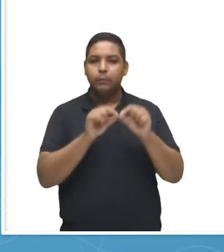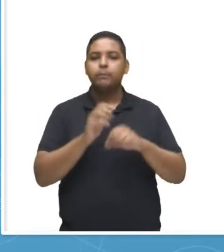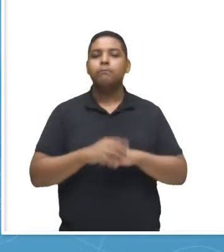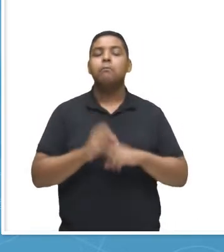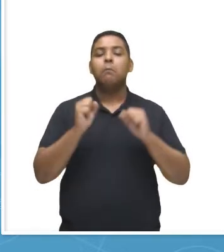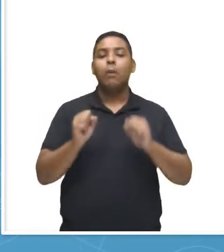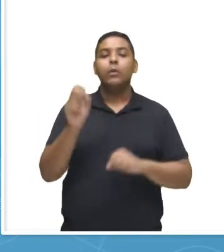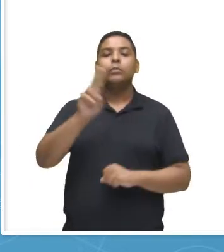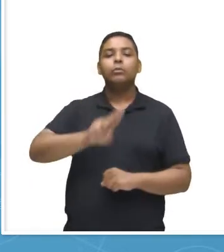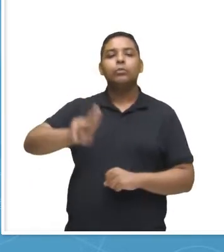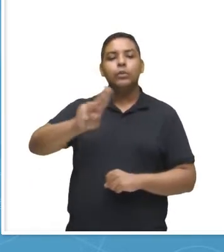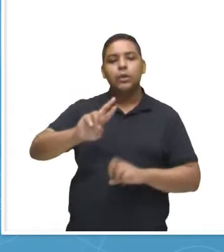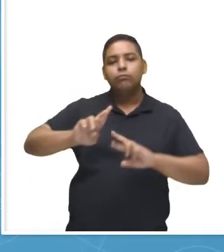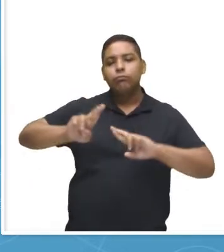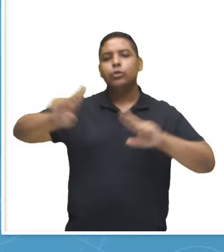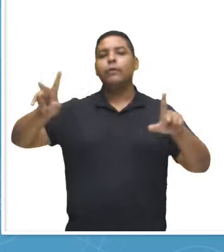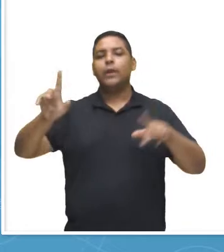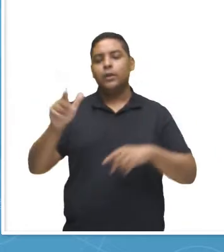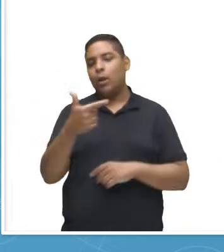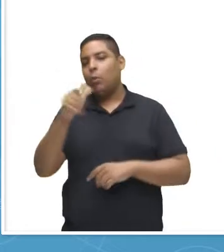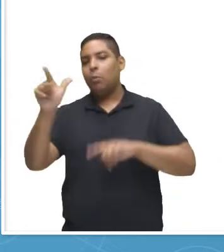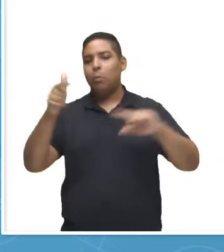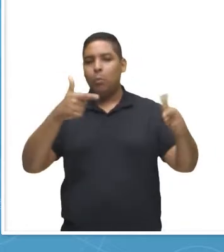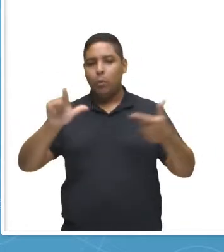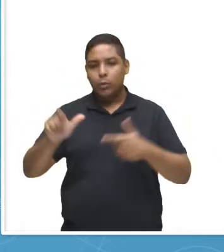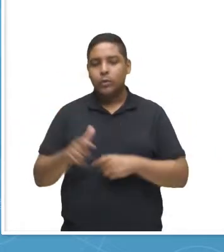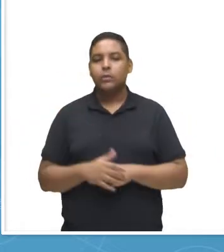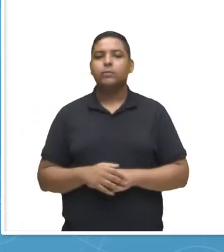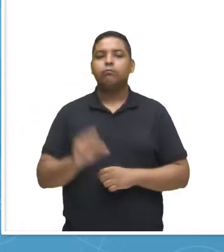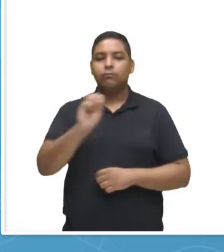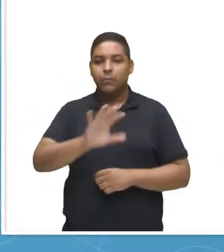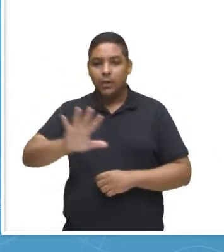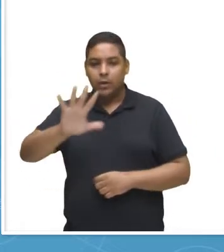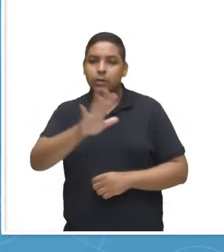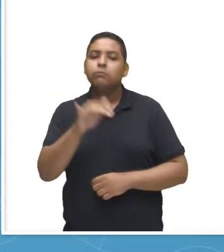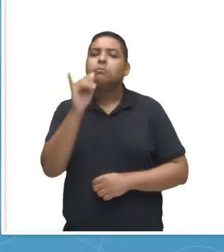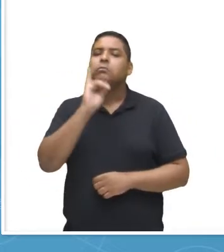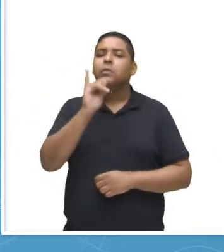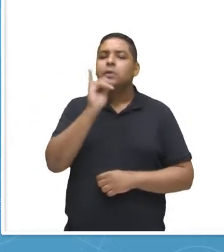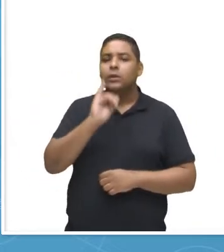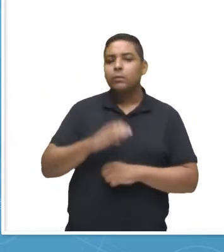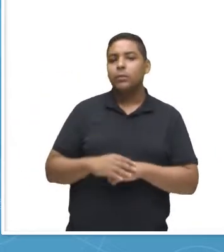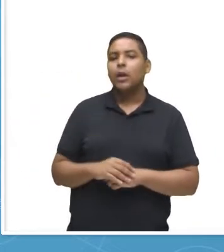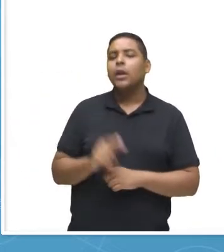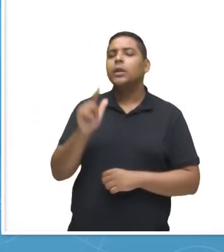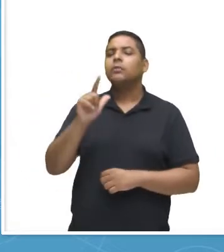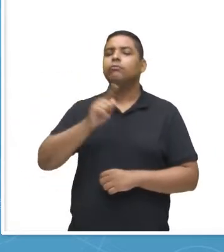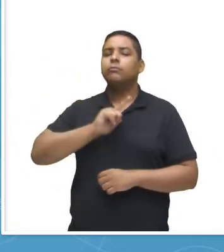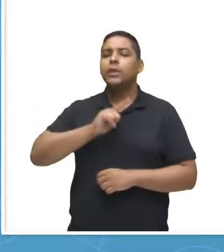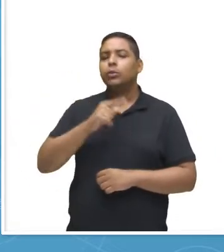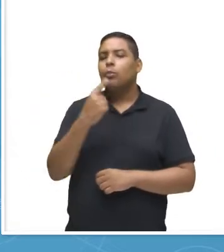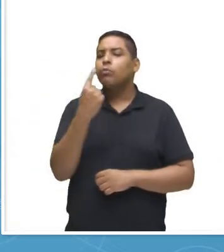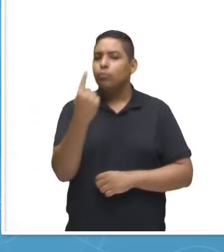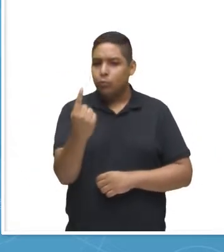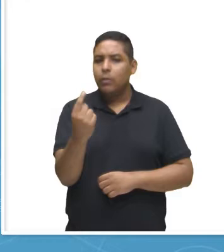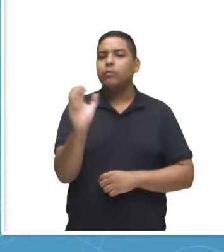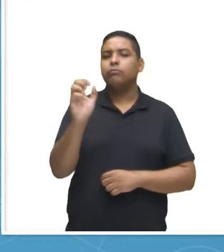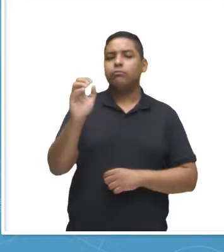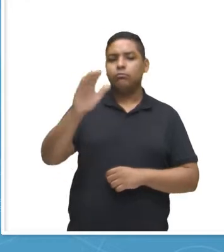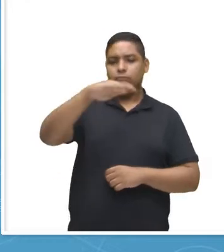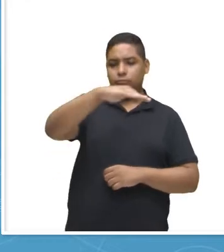usadas para diferenciá-lo de outras figuras. Por exemplo, o fato de possuir apenas uma dimensão garante que não há